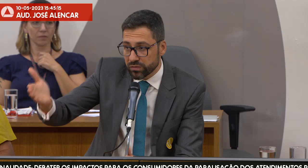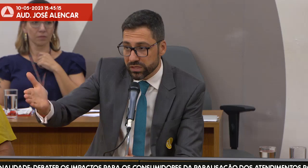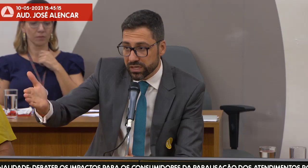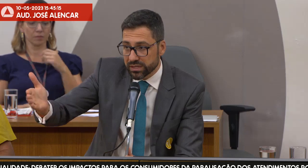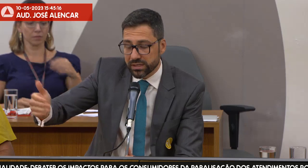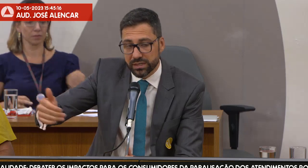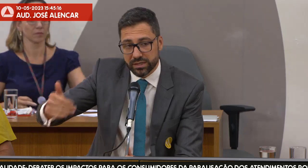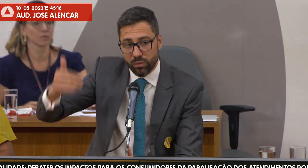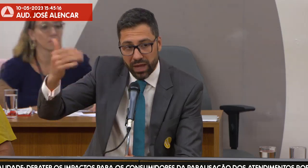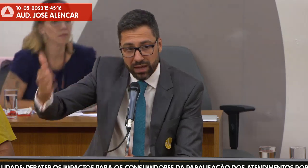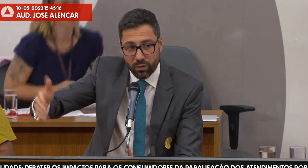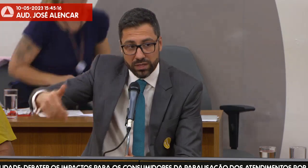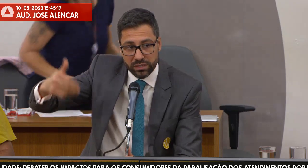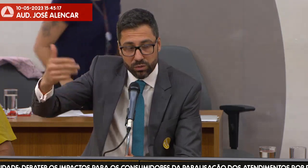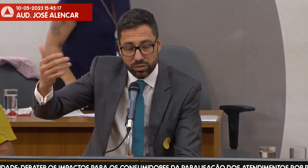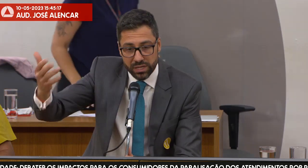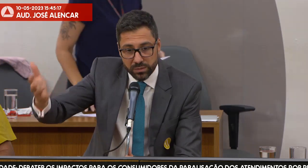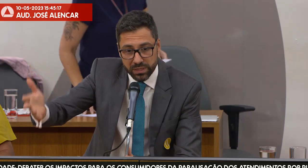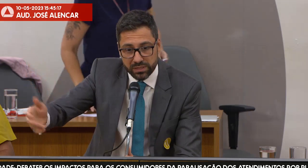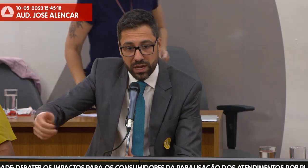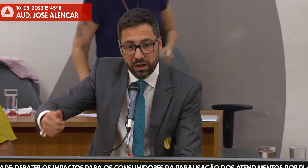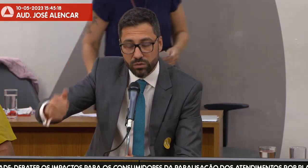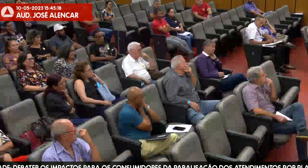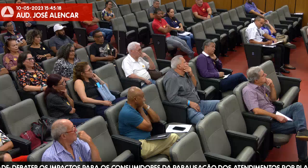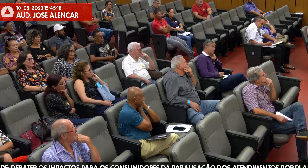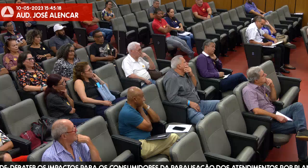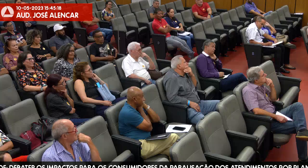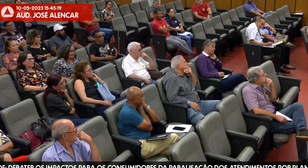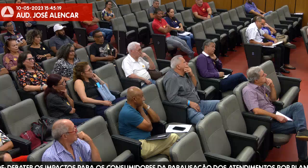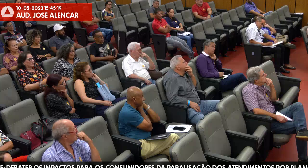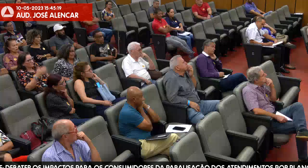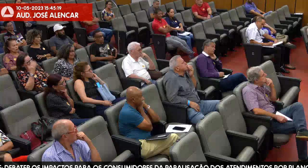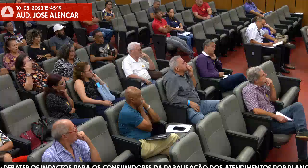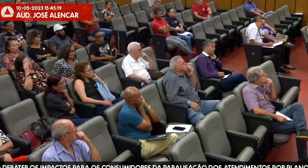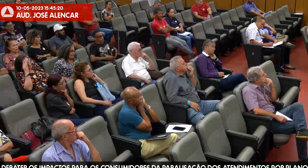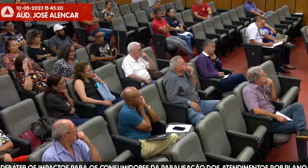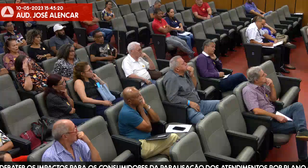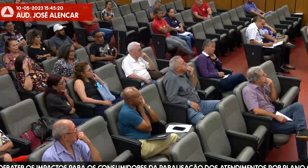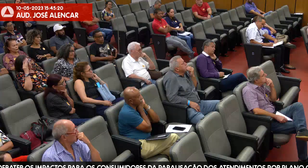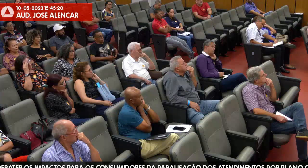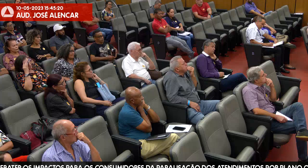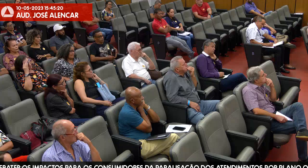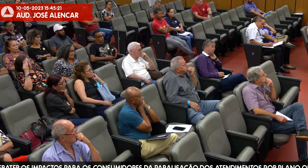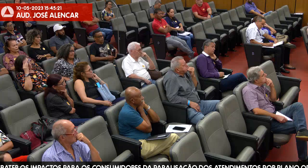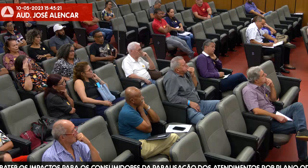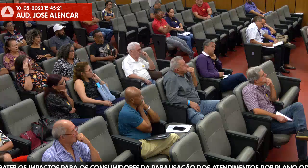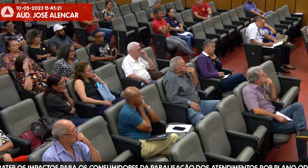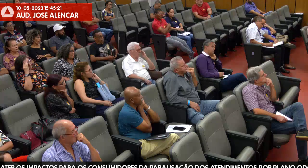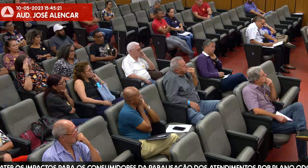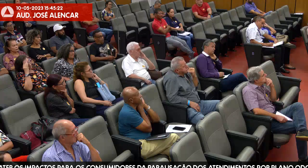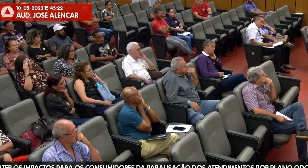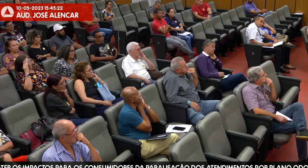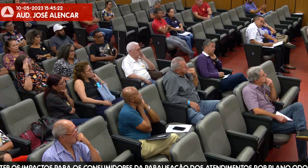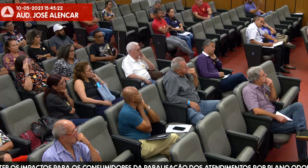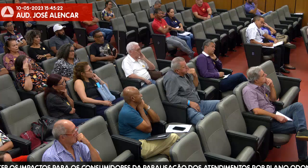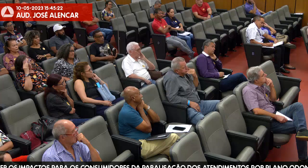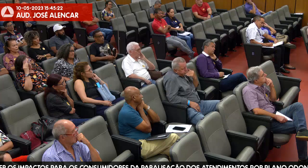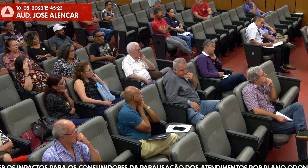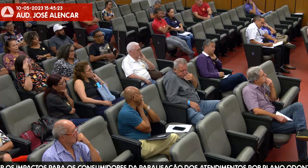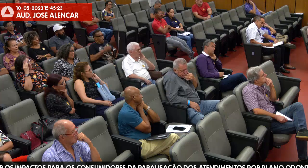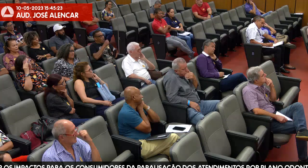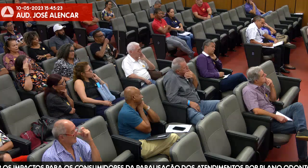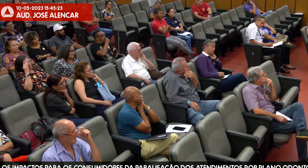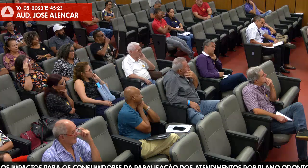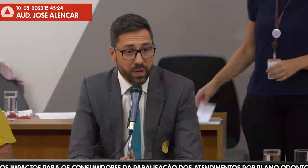vários de vocês que estão lá com ação no Juizado Especial sozinhos desacompanhados de um advogado de um advogado da confiança de